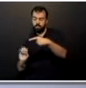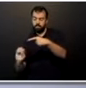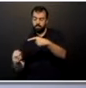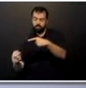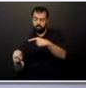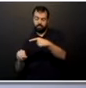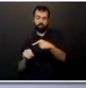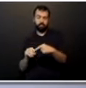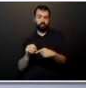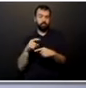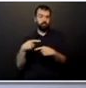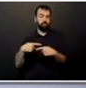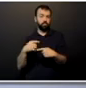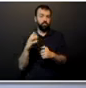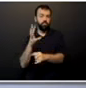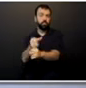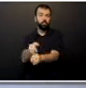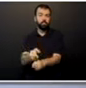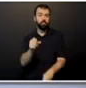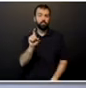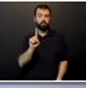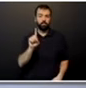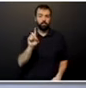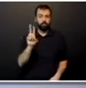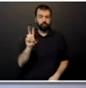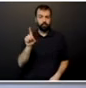e 12 metros e meio